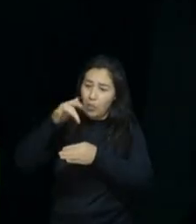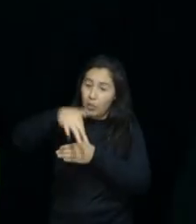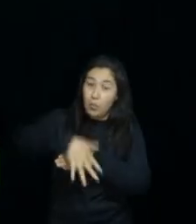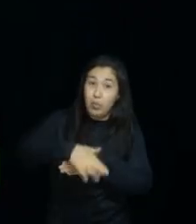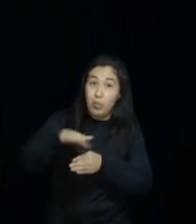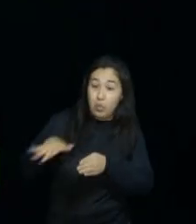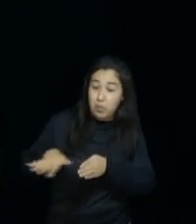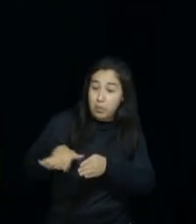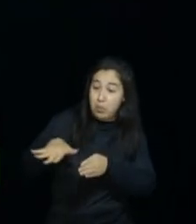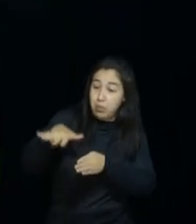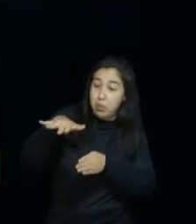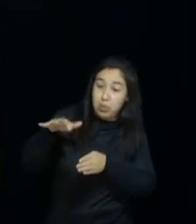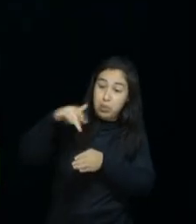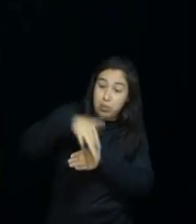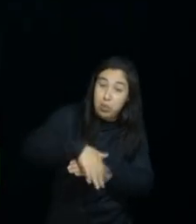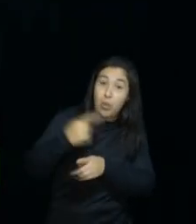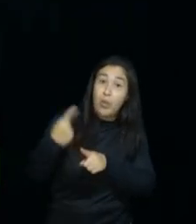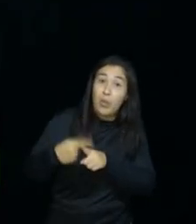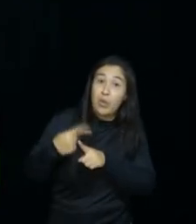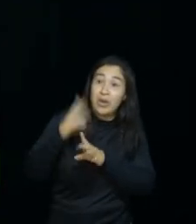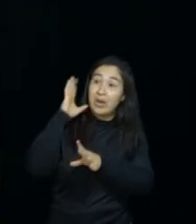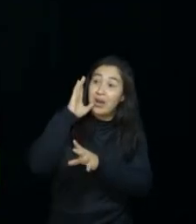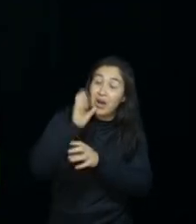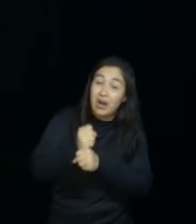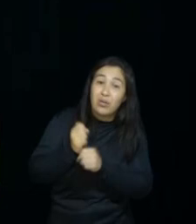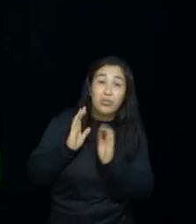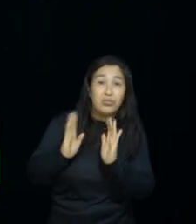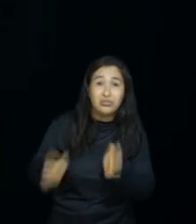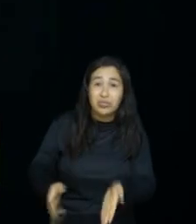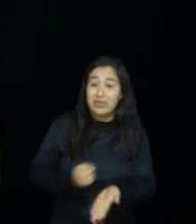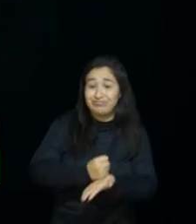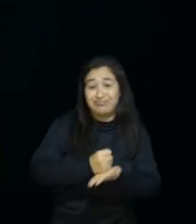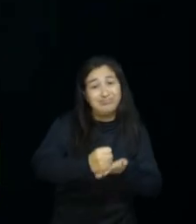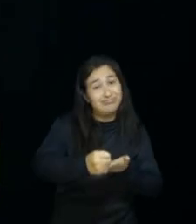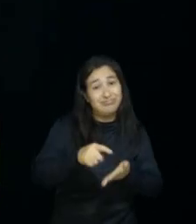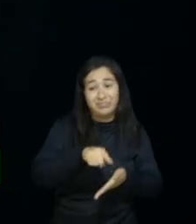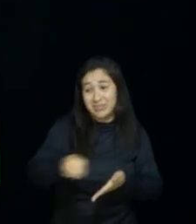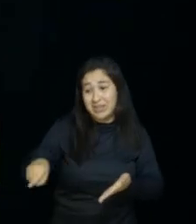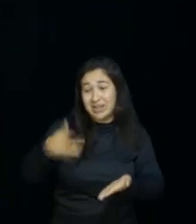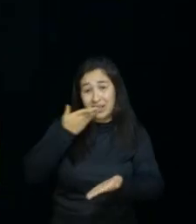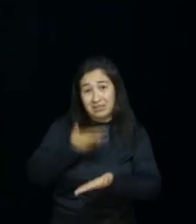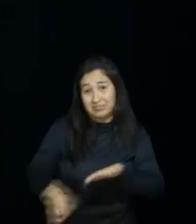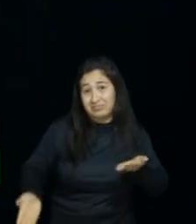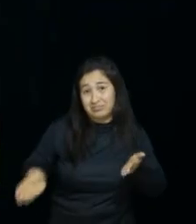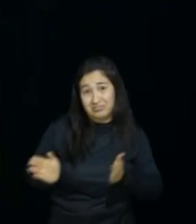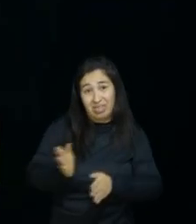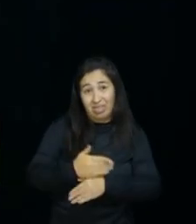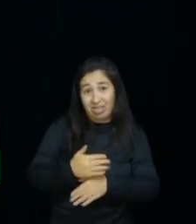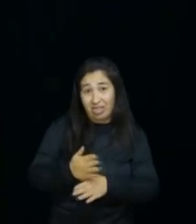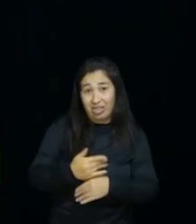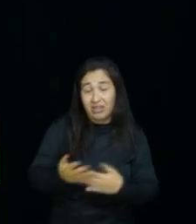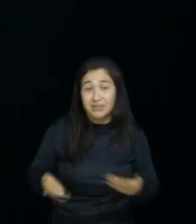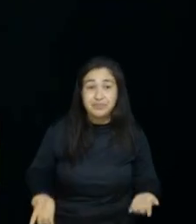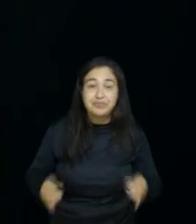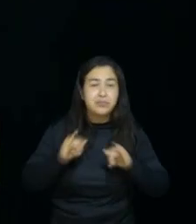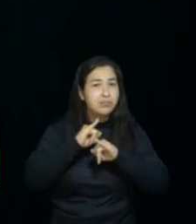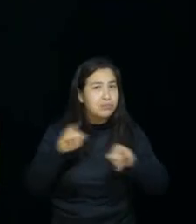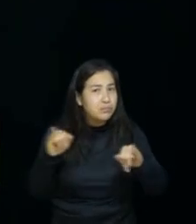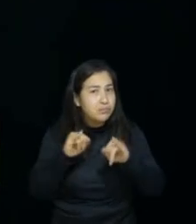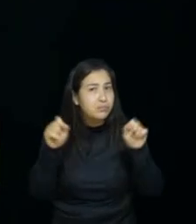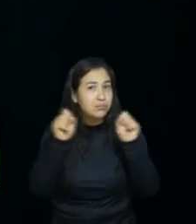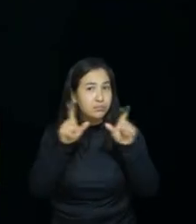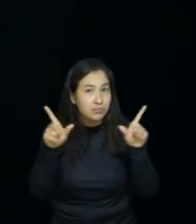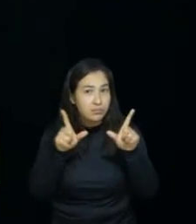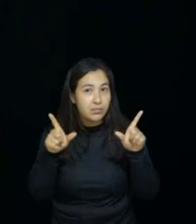cálculos já estão ultrapassados. Então, eu quero só deixar como um alerta aqui ao poder público, que nessas grandes